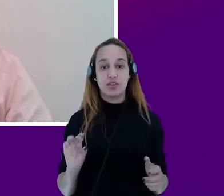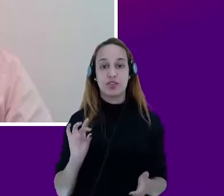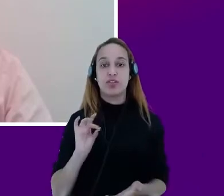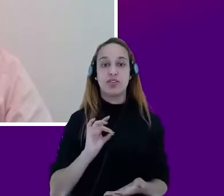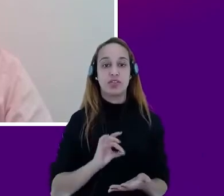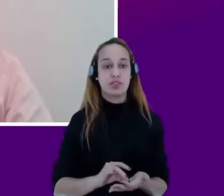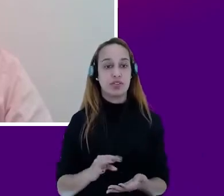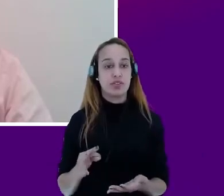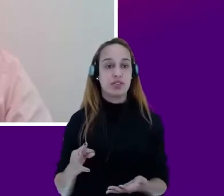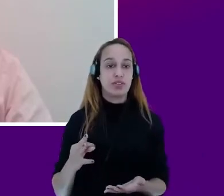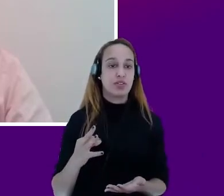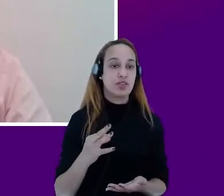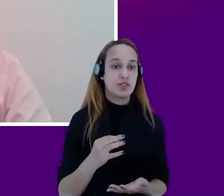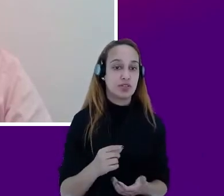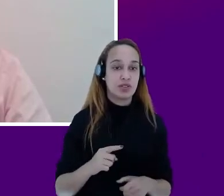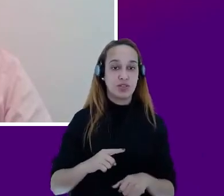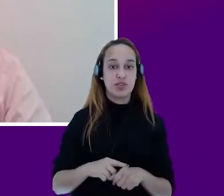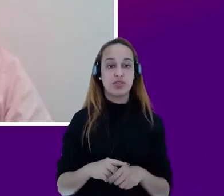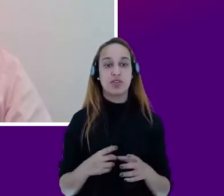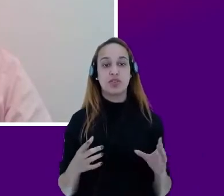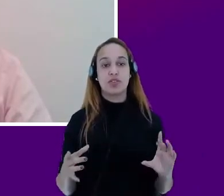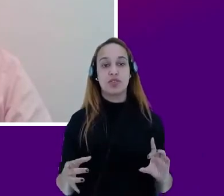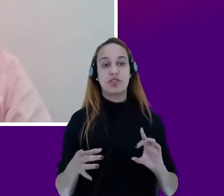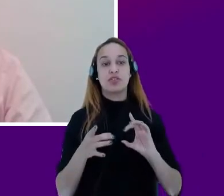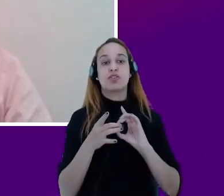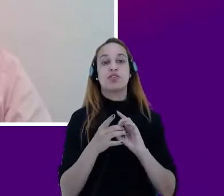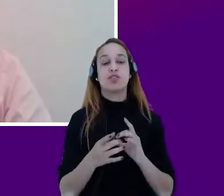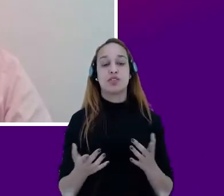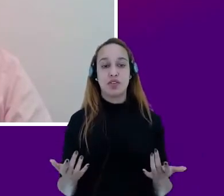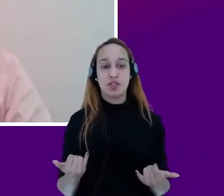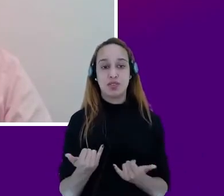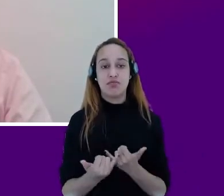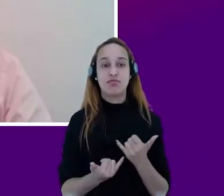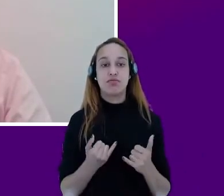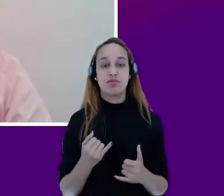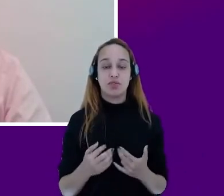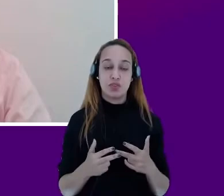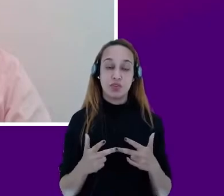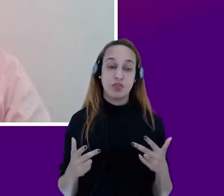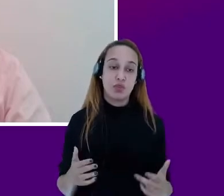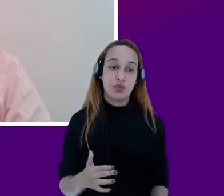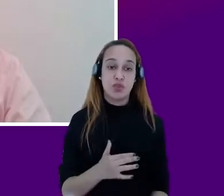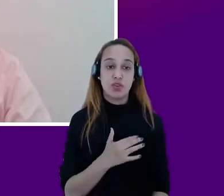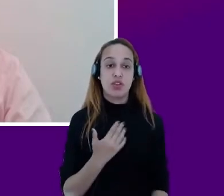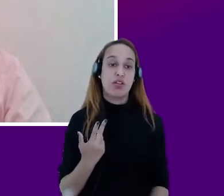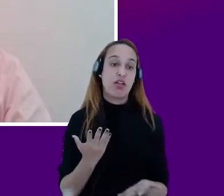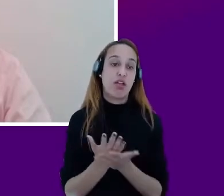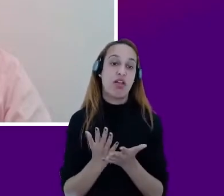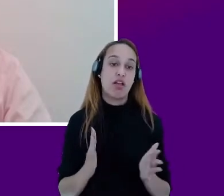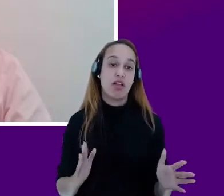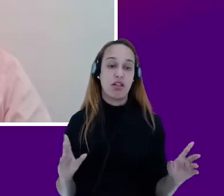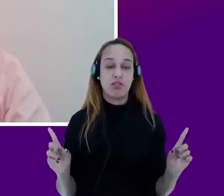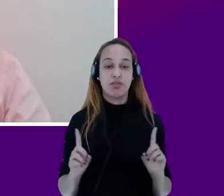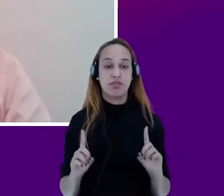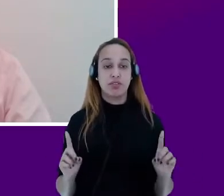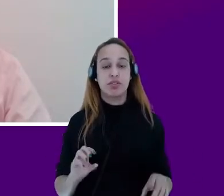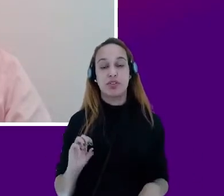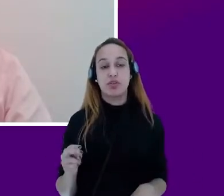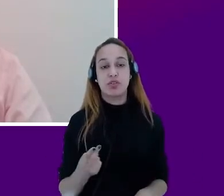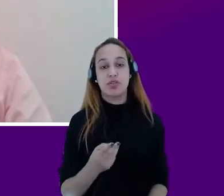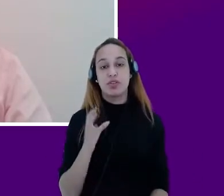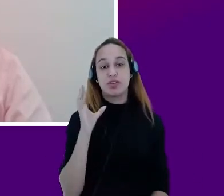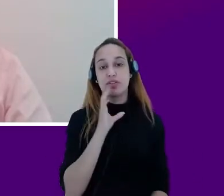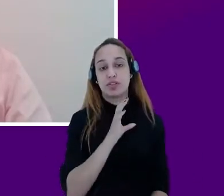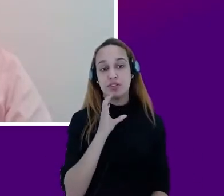toda a parte de conexão, de entretenimento. Então, as coisas não necessariamente morrem ou elas aceleram